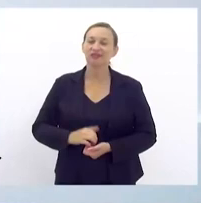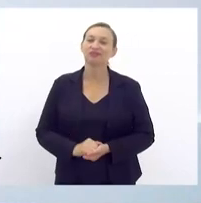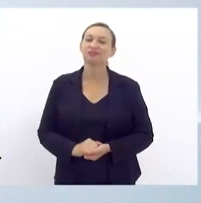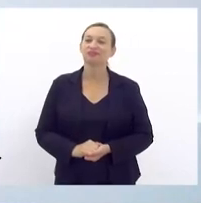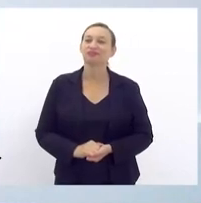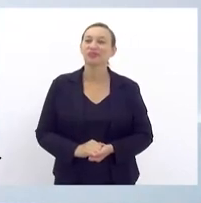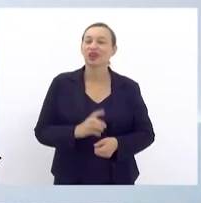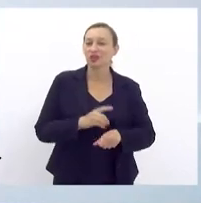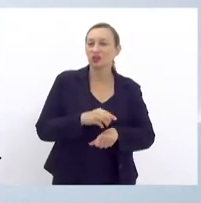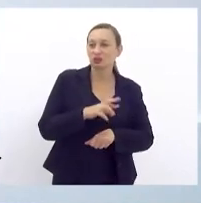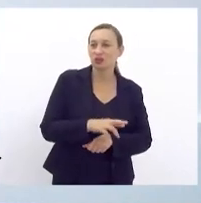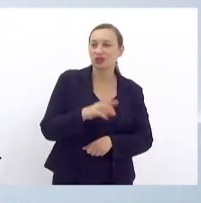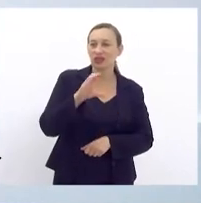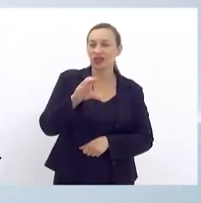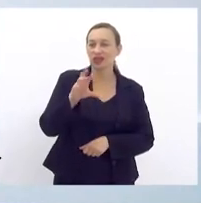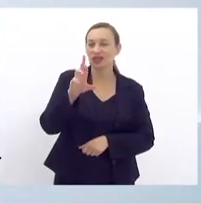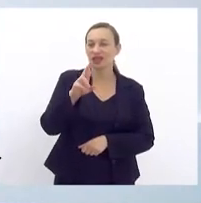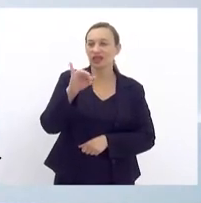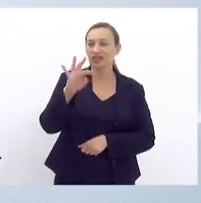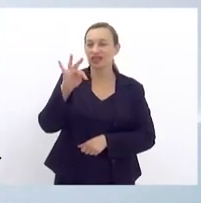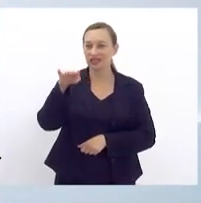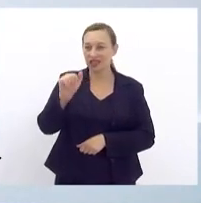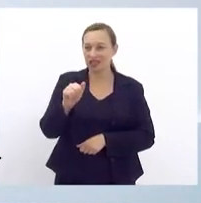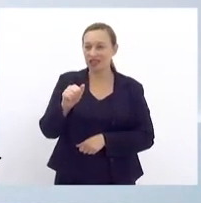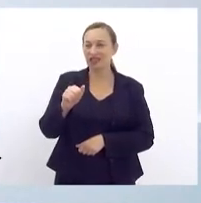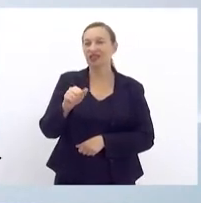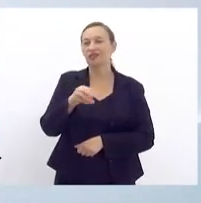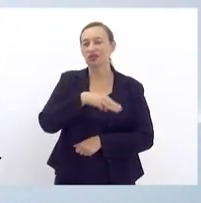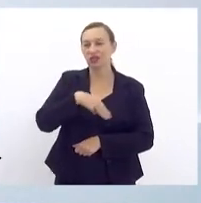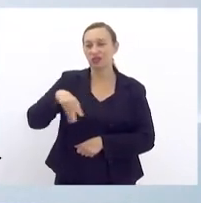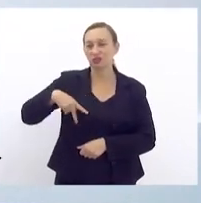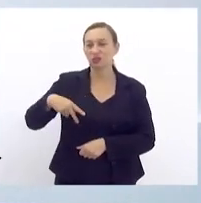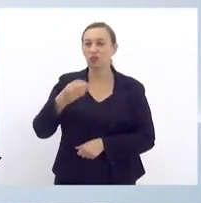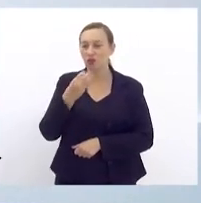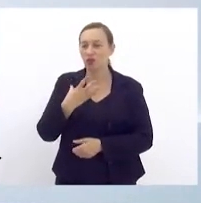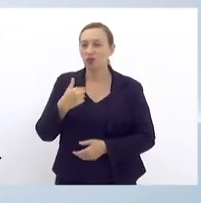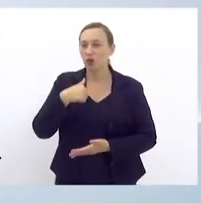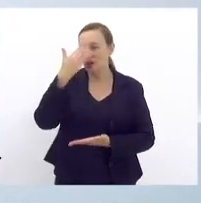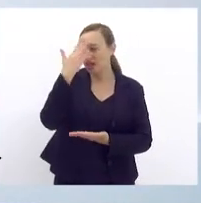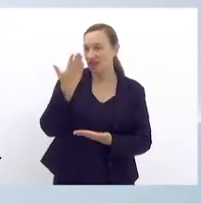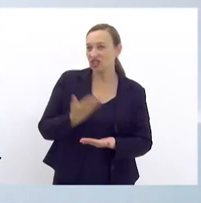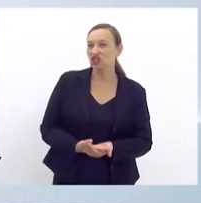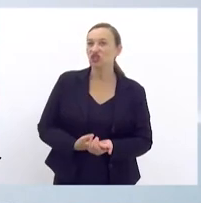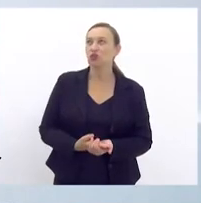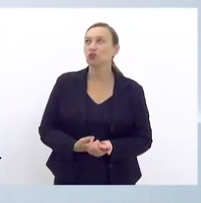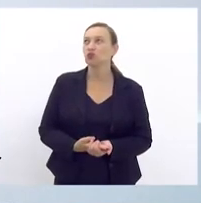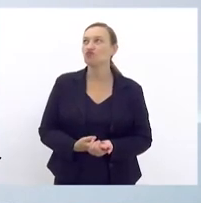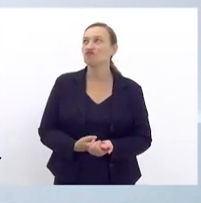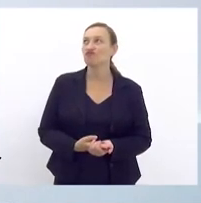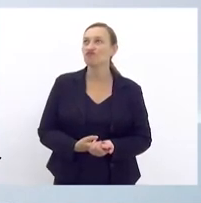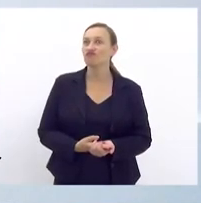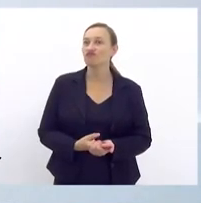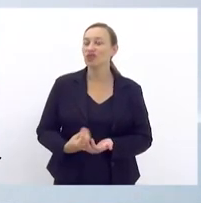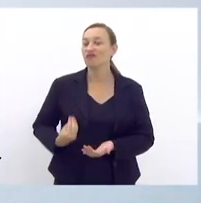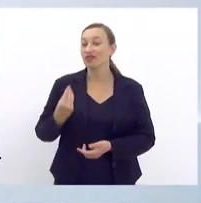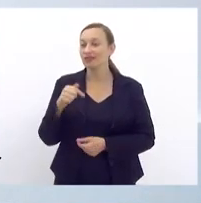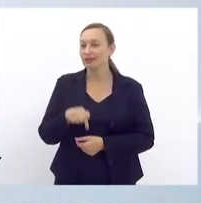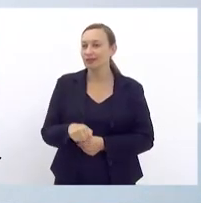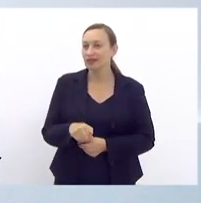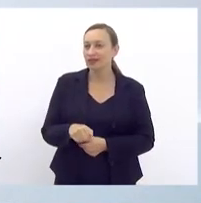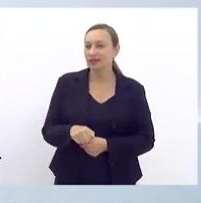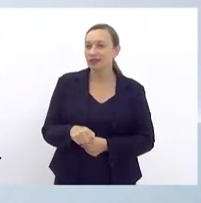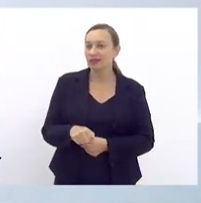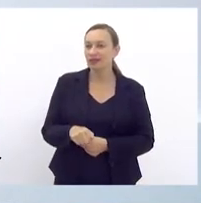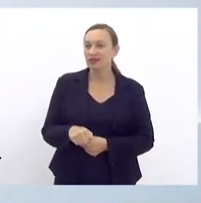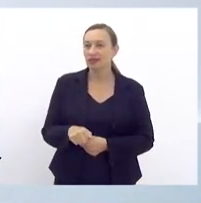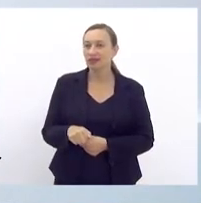Doutora Cristina Rego Ministério Público Muito obrigado bom eu acredito gente que nós estamos aqui para lançar